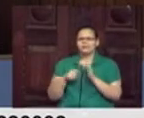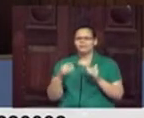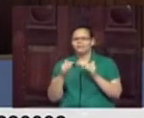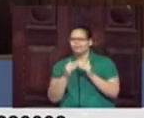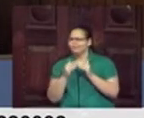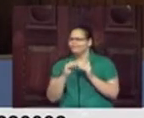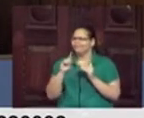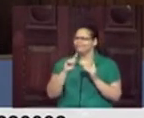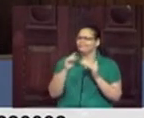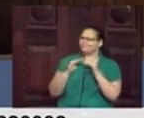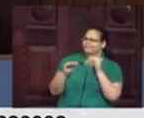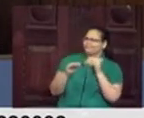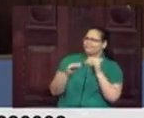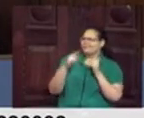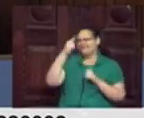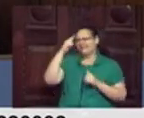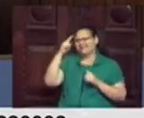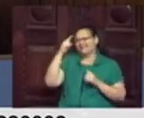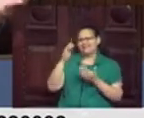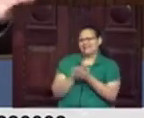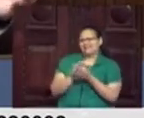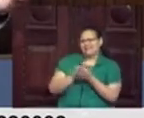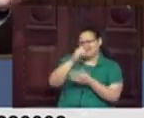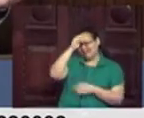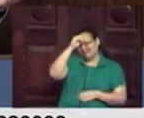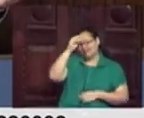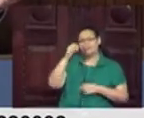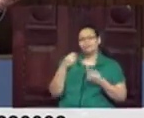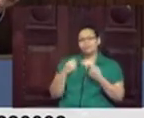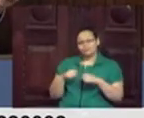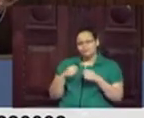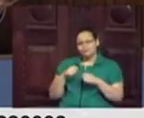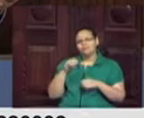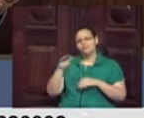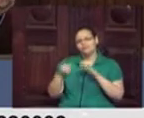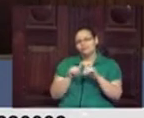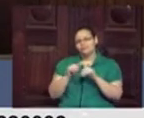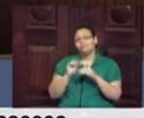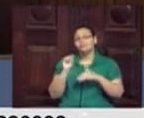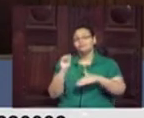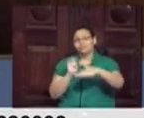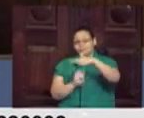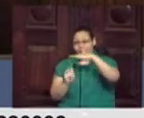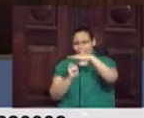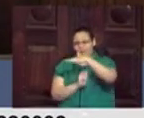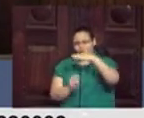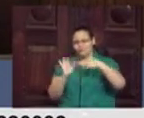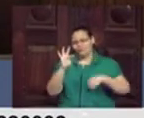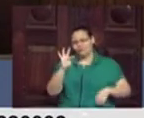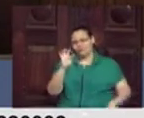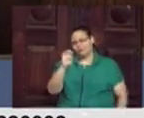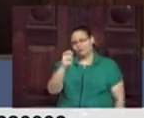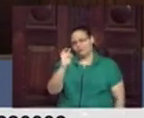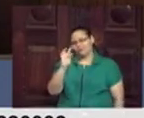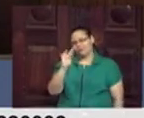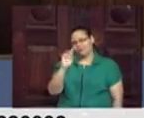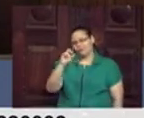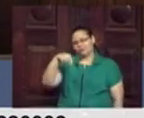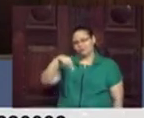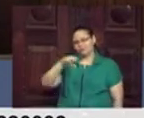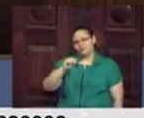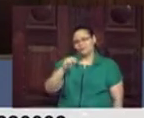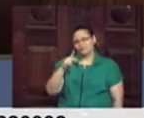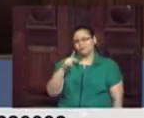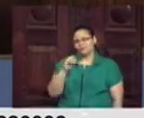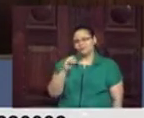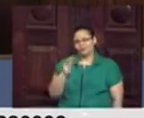discorda e diz que não sabe de nada. É melhor chamar a FETransport para a reunião de líderes. A FETransport nunca foi encarada por secretário